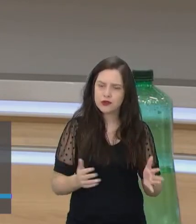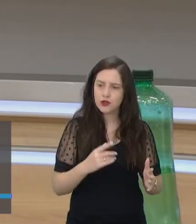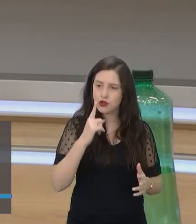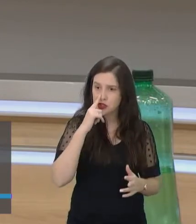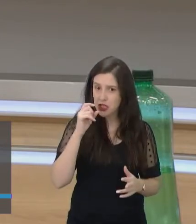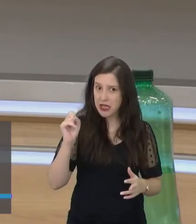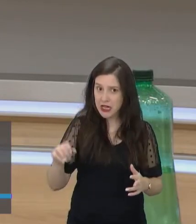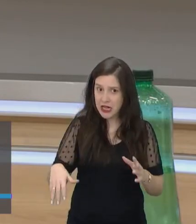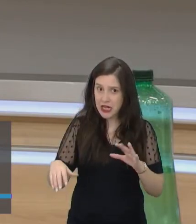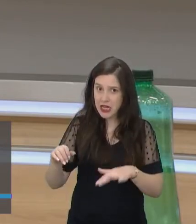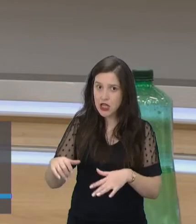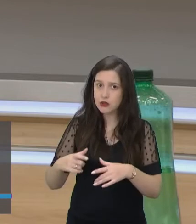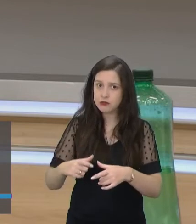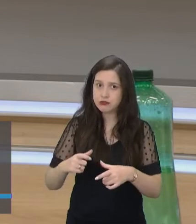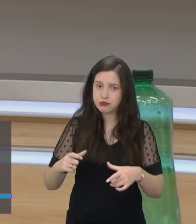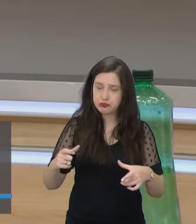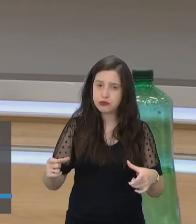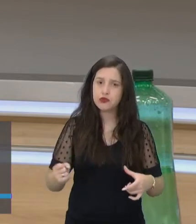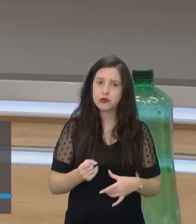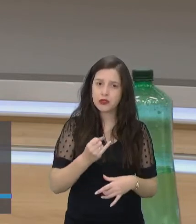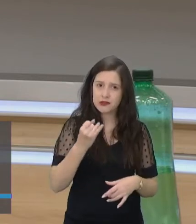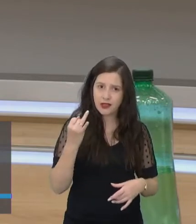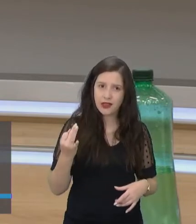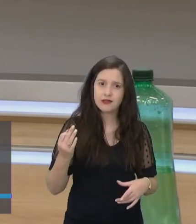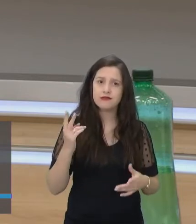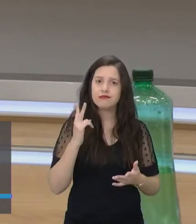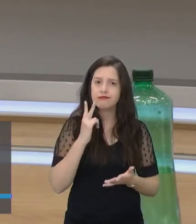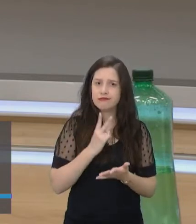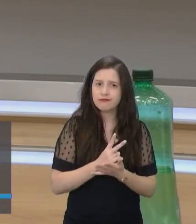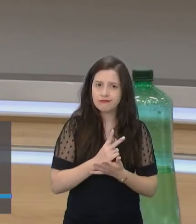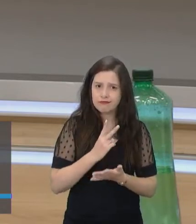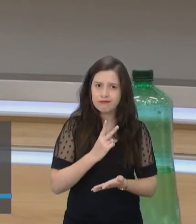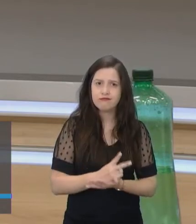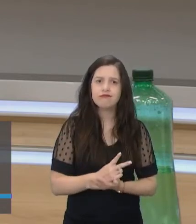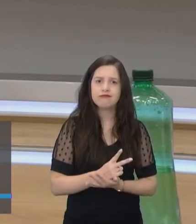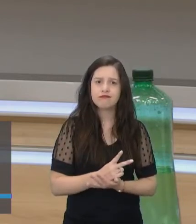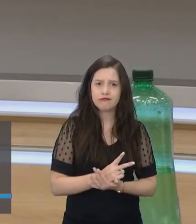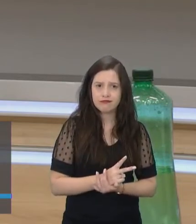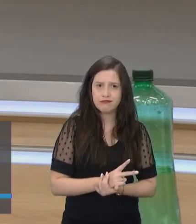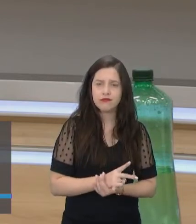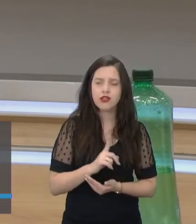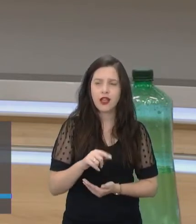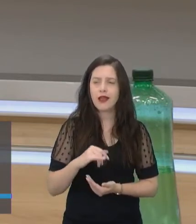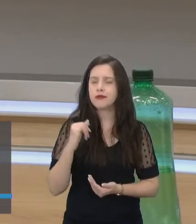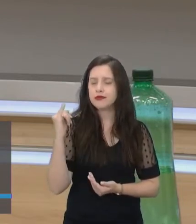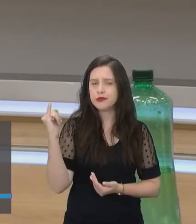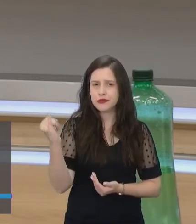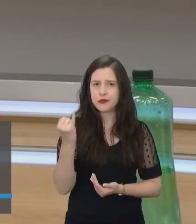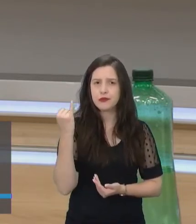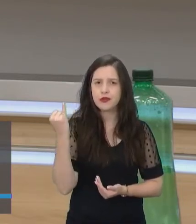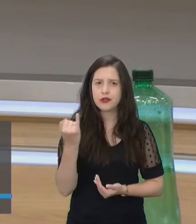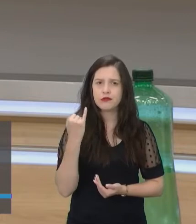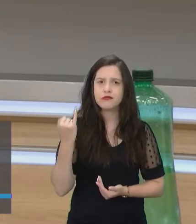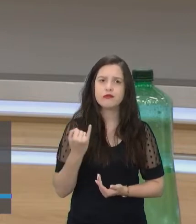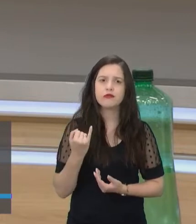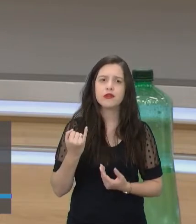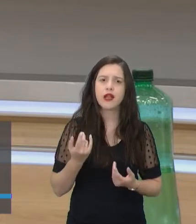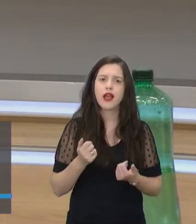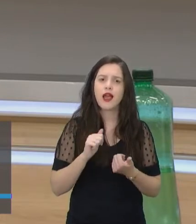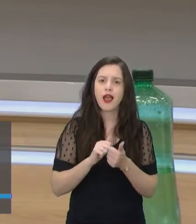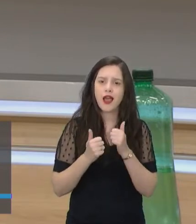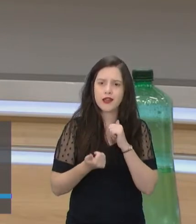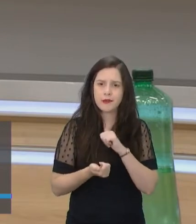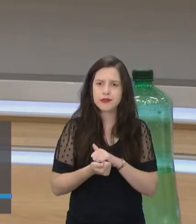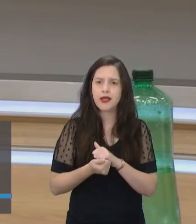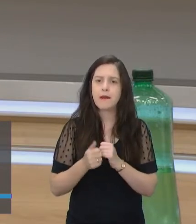gente tem, a gente está descartando corretamente? É sempre a tecla que a gente está batendo, porque é muito importante a gente ressaltar cada vez mais